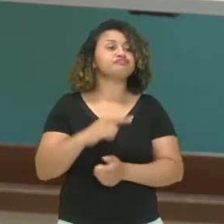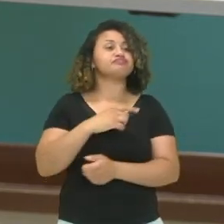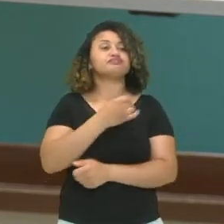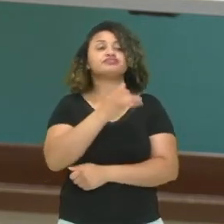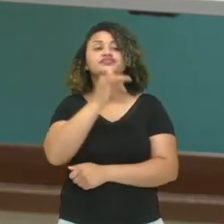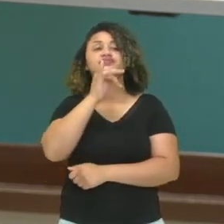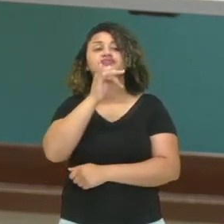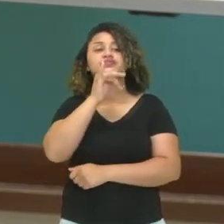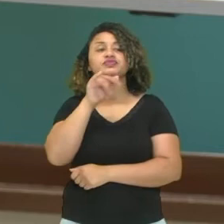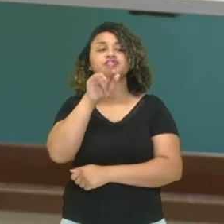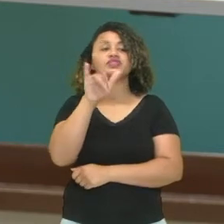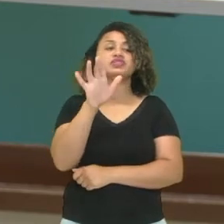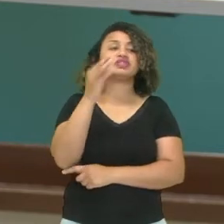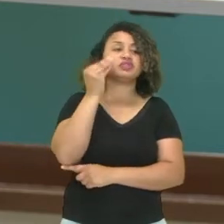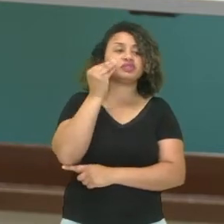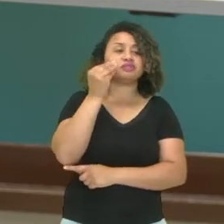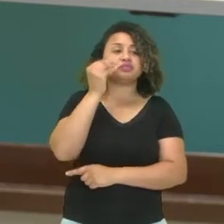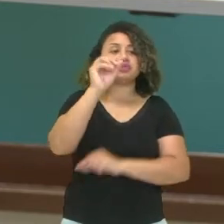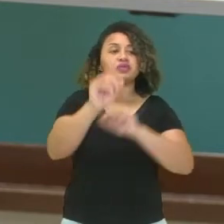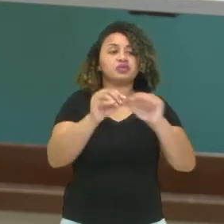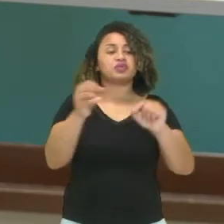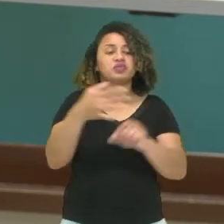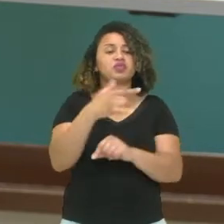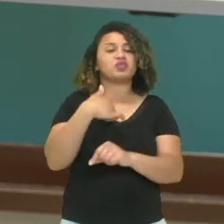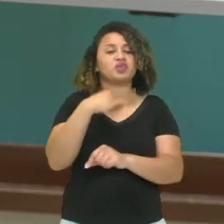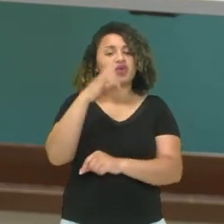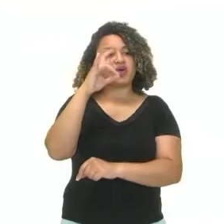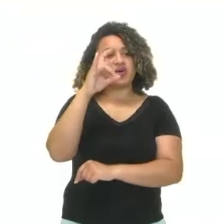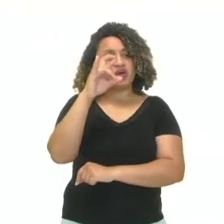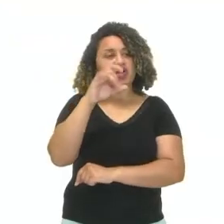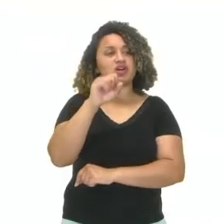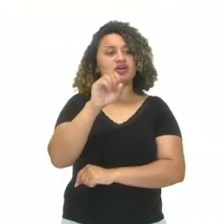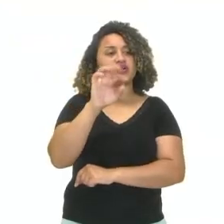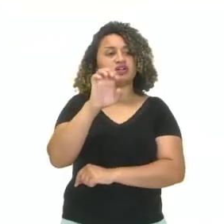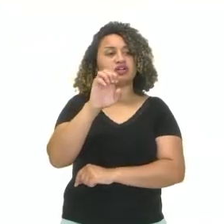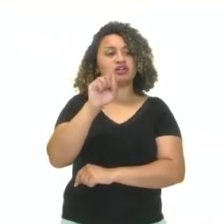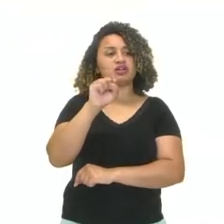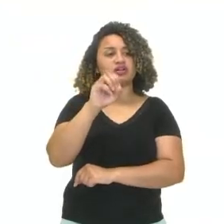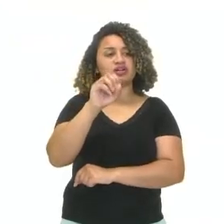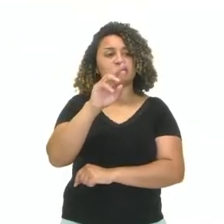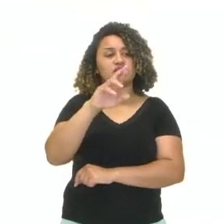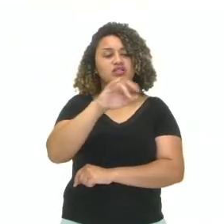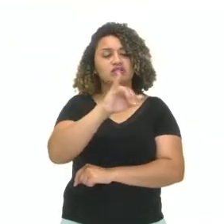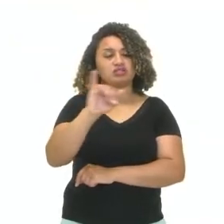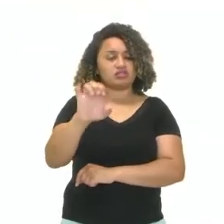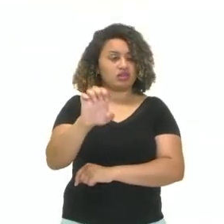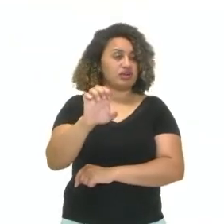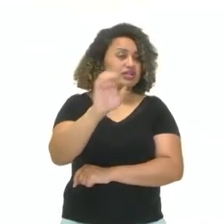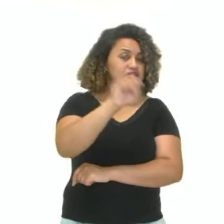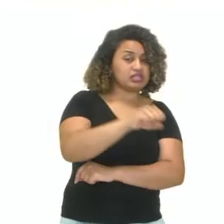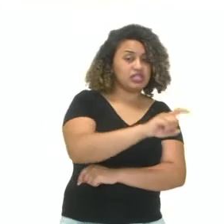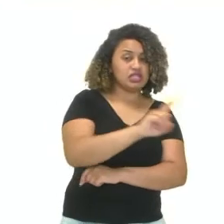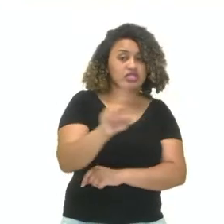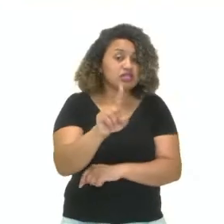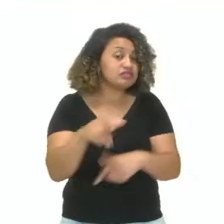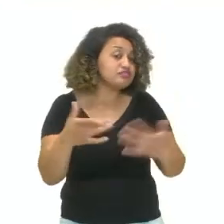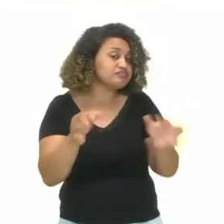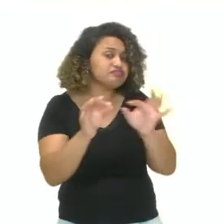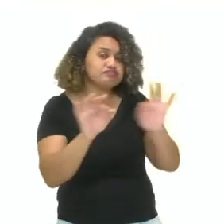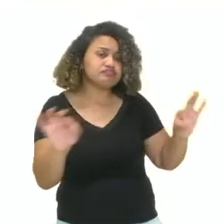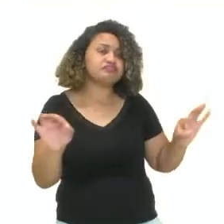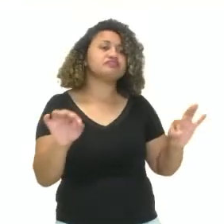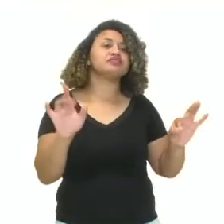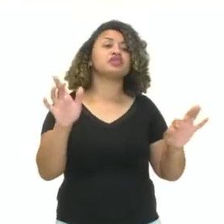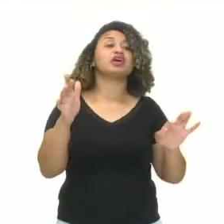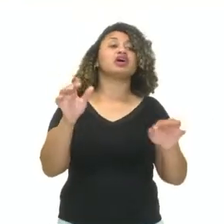ó. Você já testou uma nova enquete no Instagram Stories? Sim ou não? Uma pergunta bem simples, sim ou não? Faça uma pergunta para